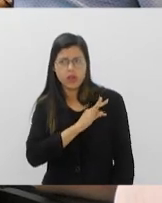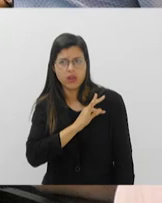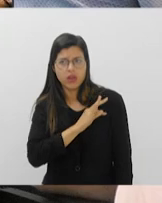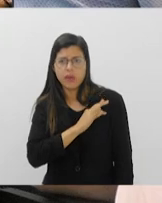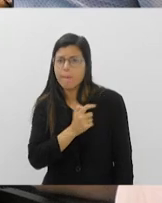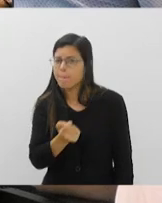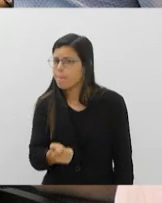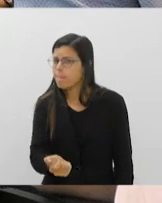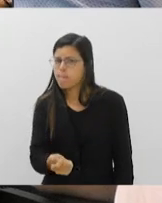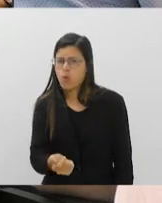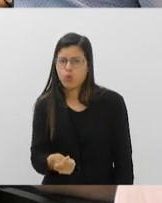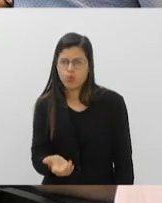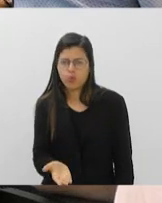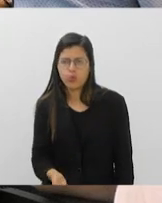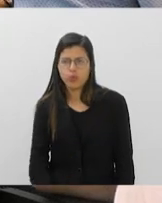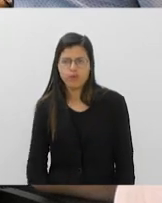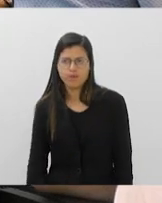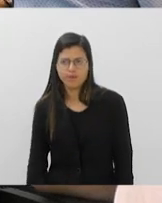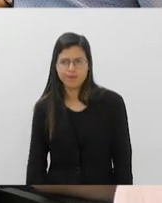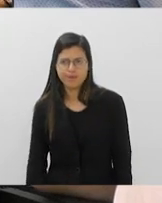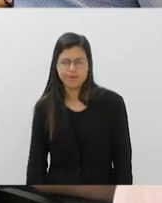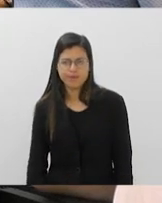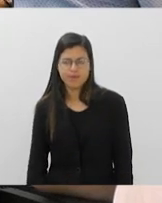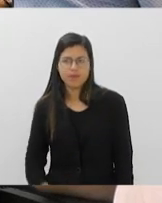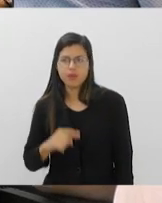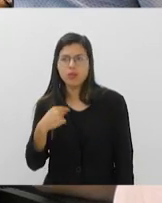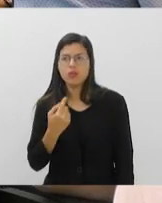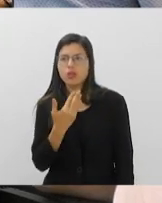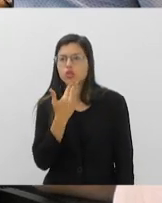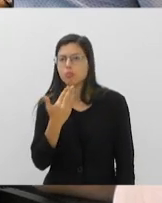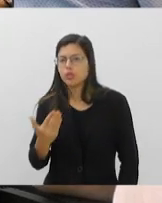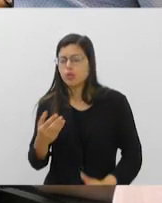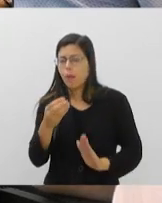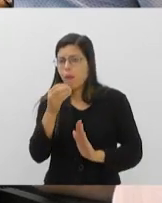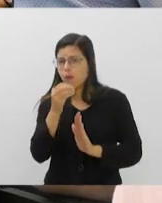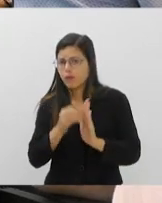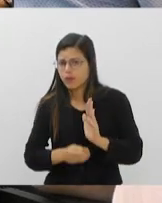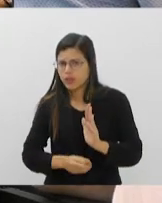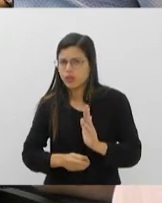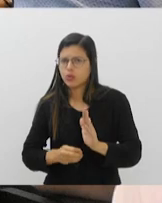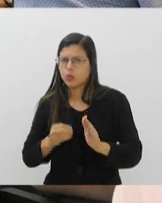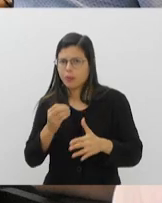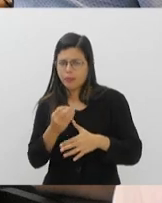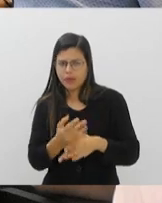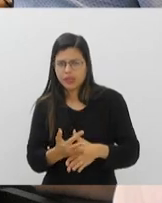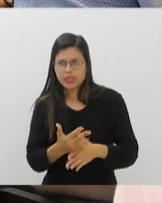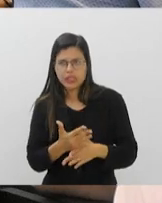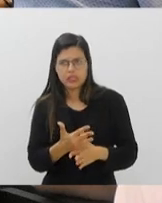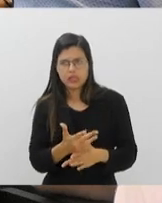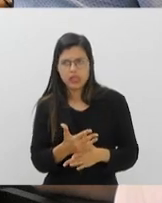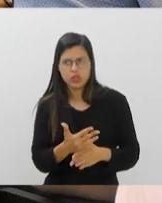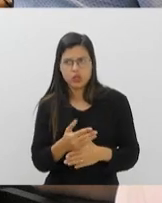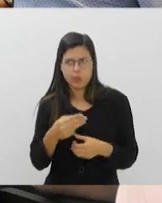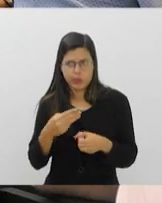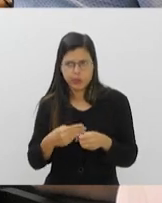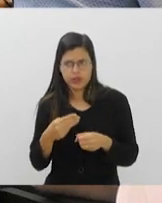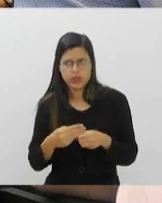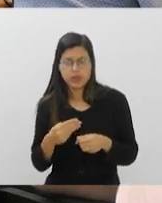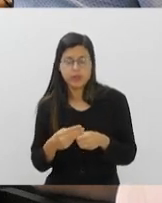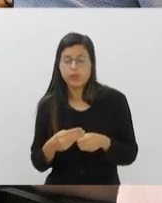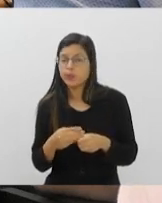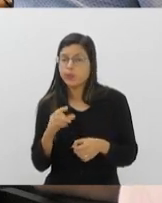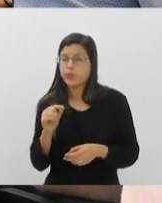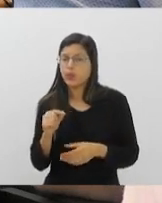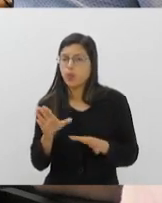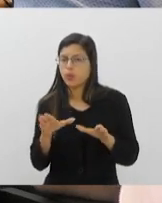muito pouco não temos nós pedimos por ofício para o município eh uma equipe